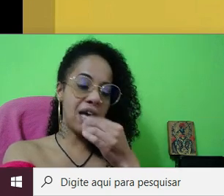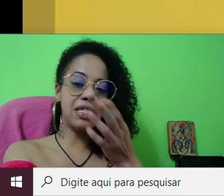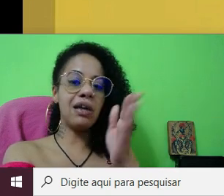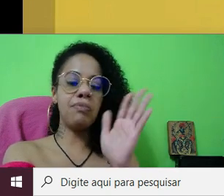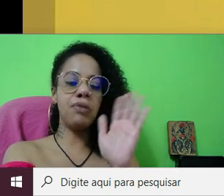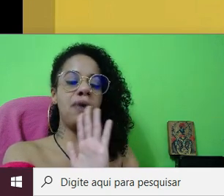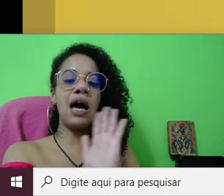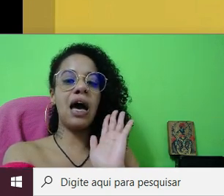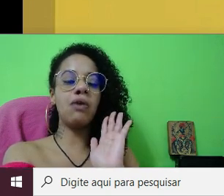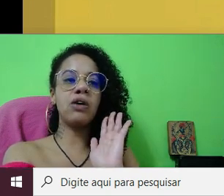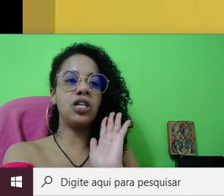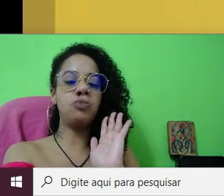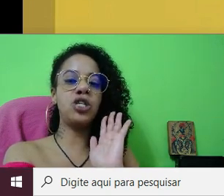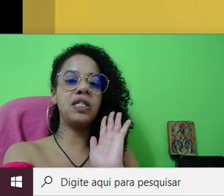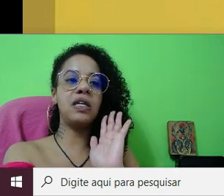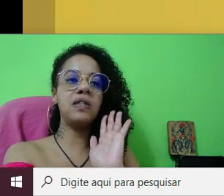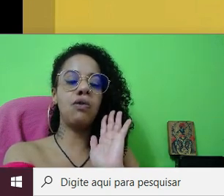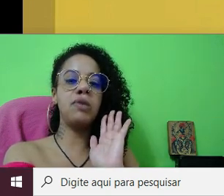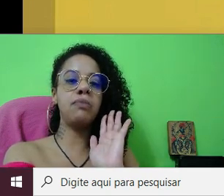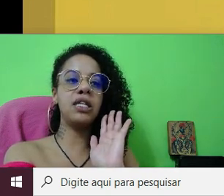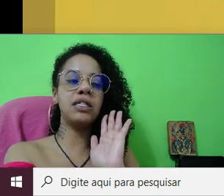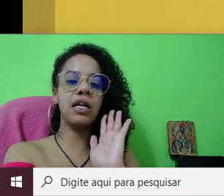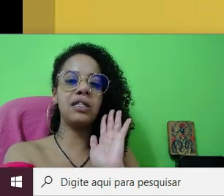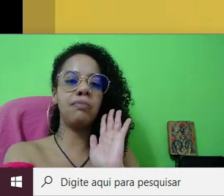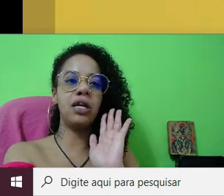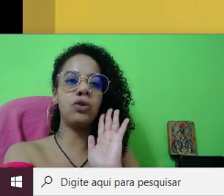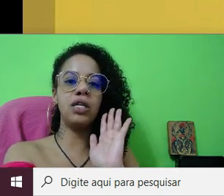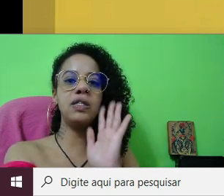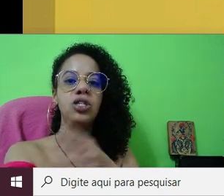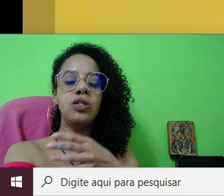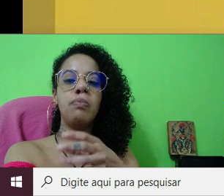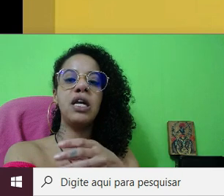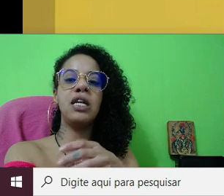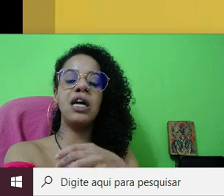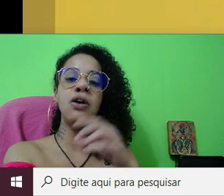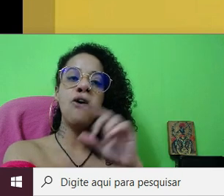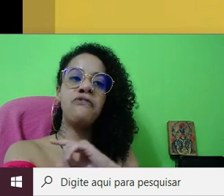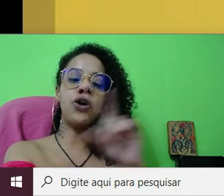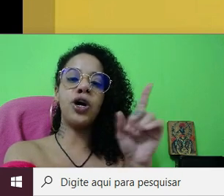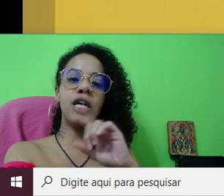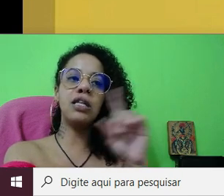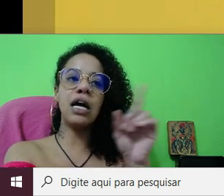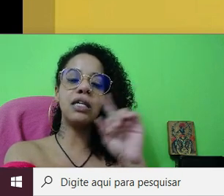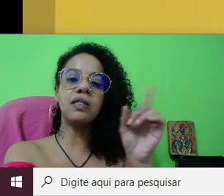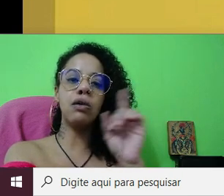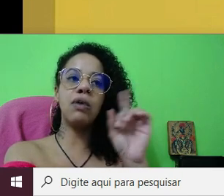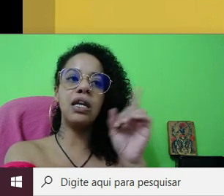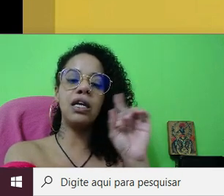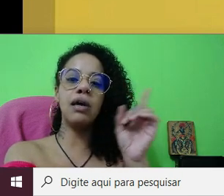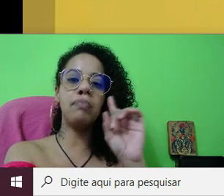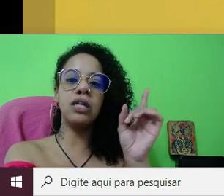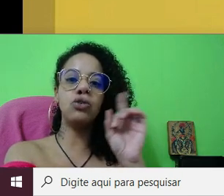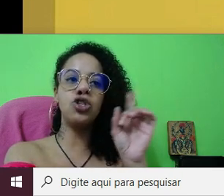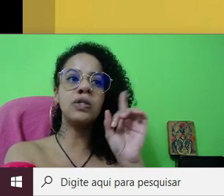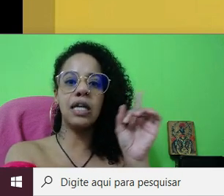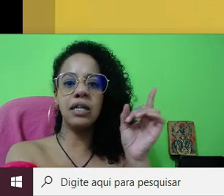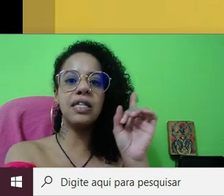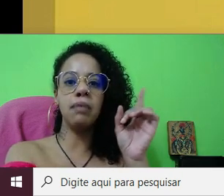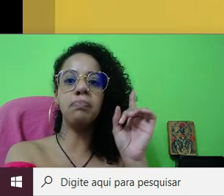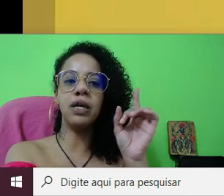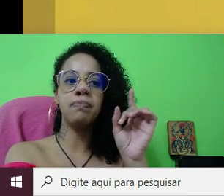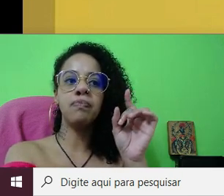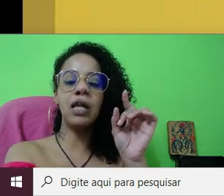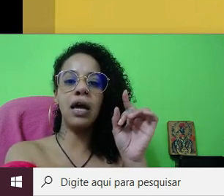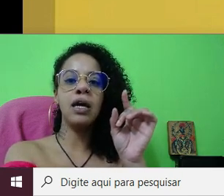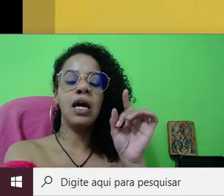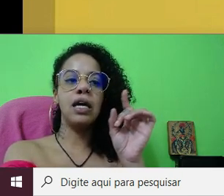para exatamente barraco qualquer tipo de ascensão mínima das classes trabalhadoras e de soberania fora da questão ali lambendo Tio